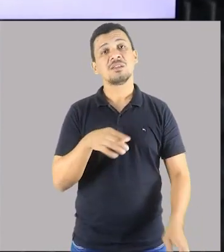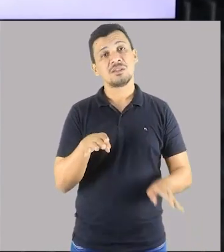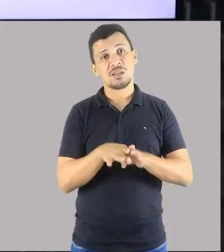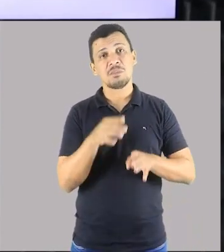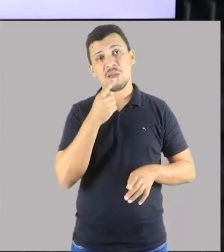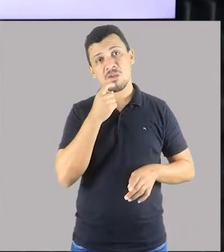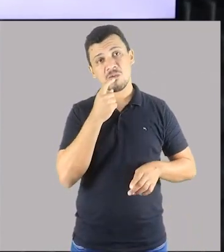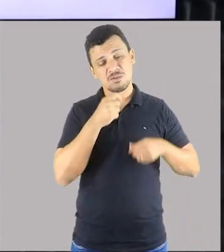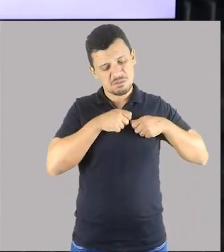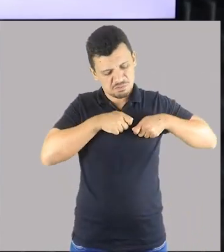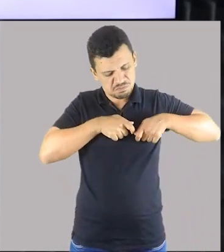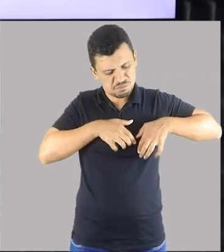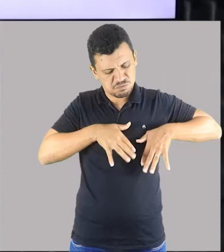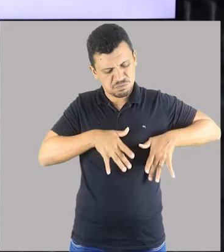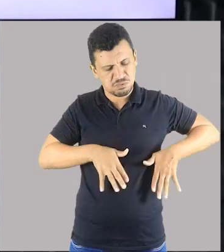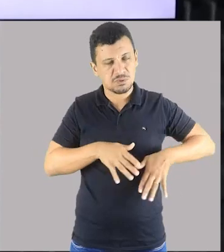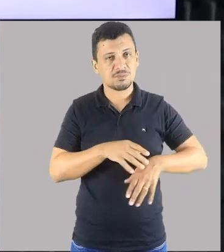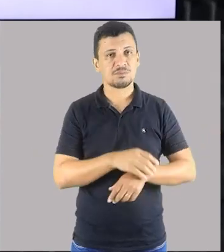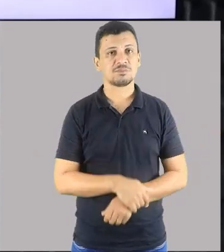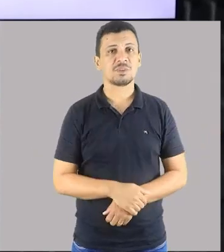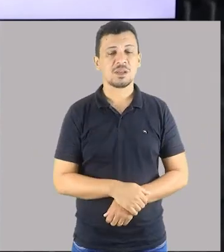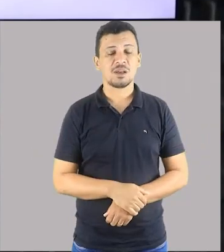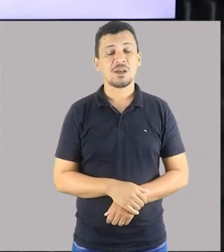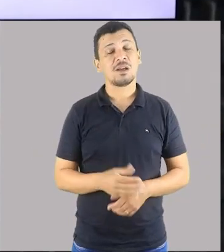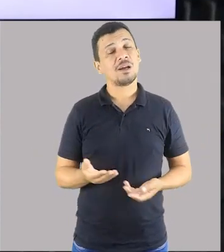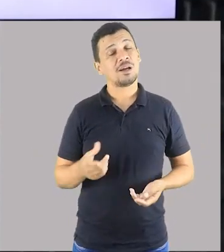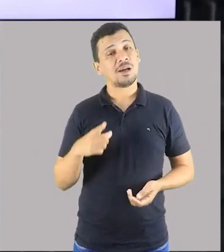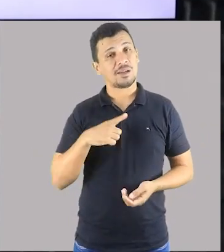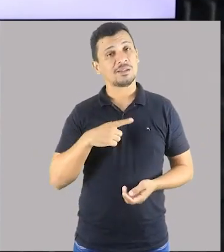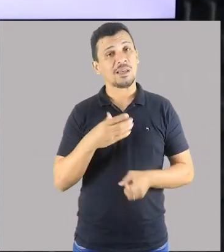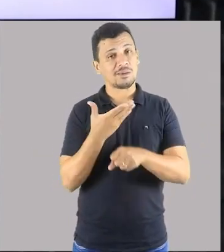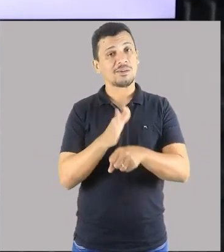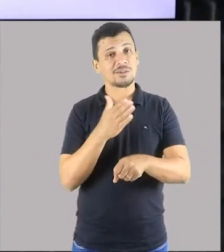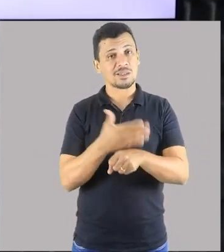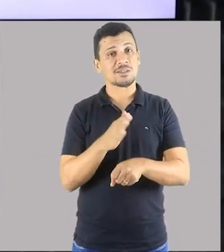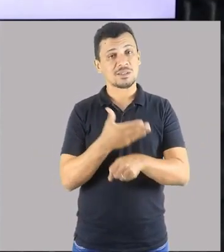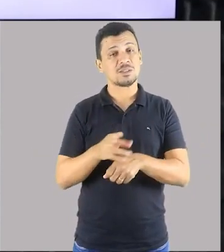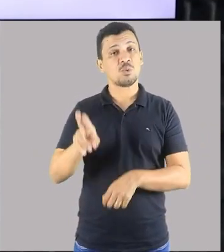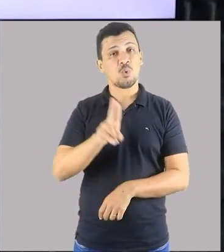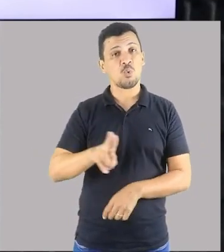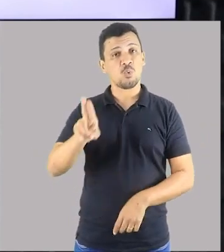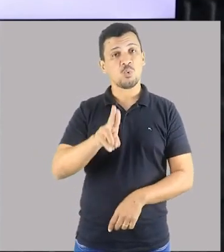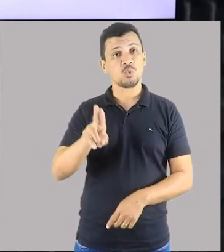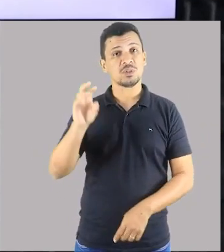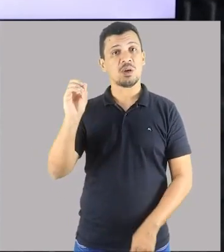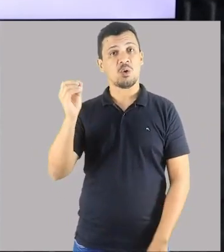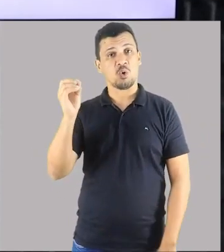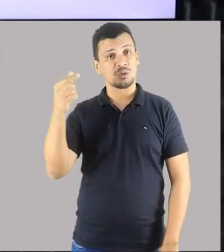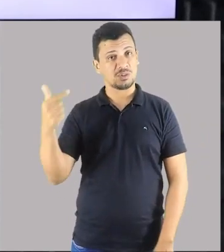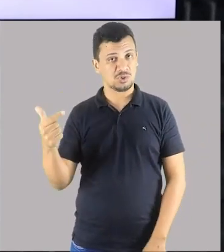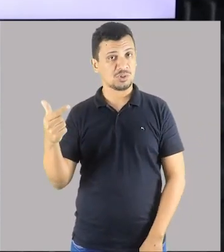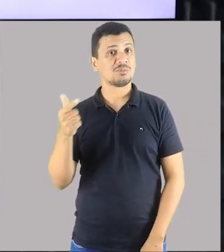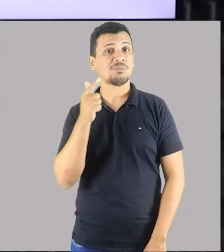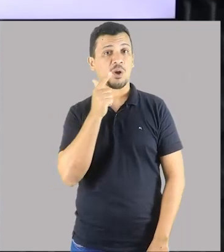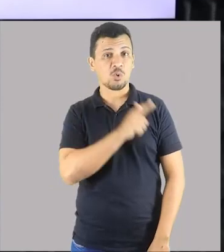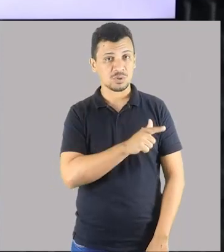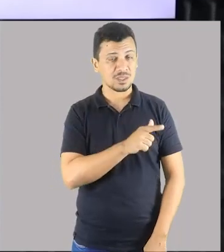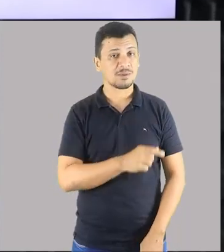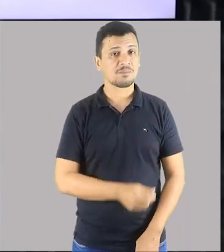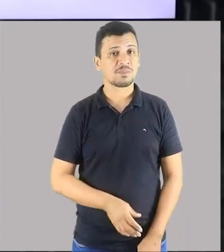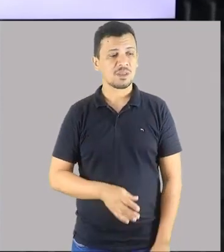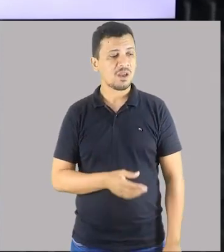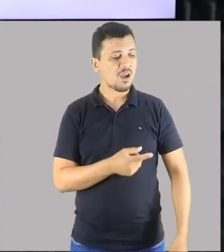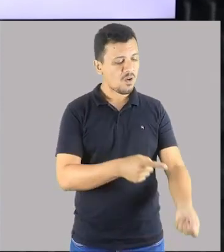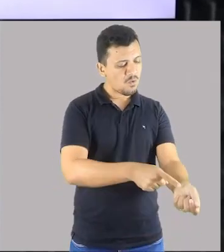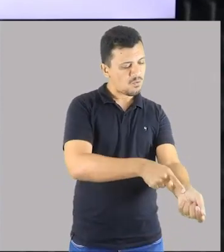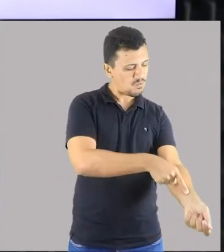sangue. Já no exercício aeróbico isso ocorre. O coração consegue receber o